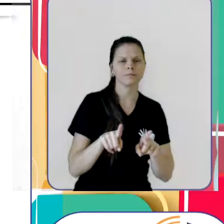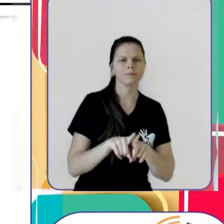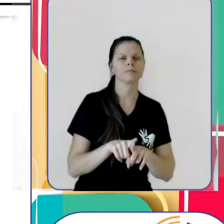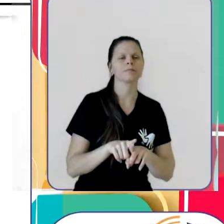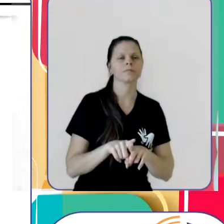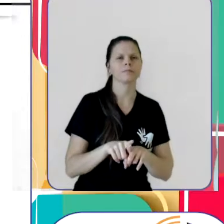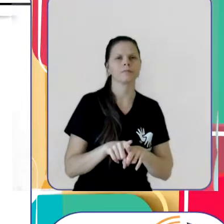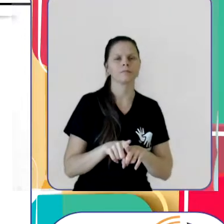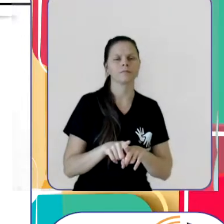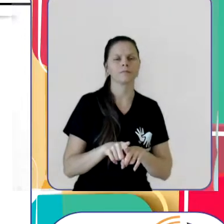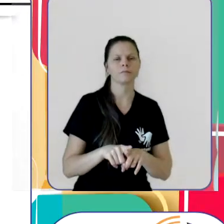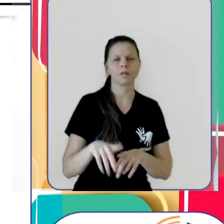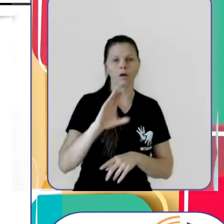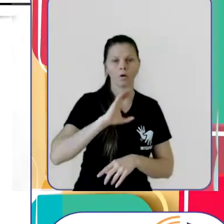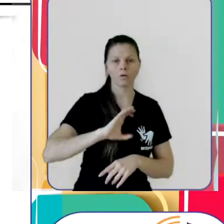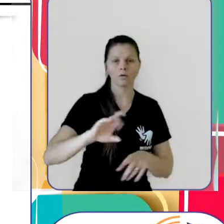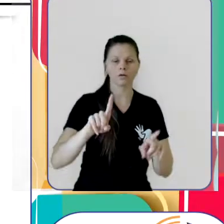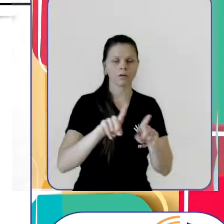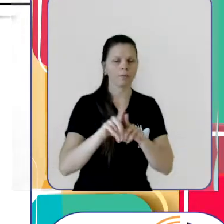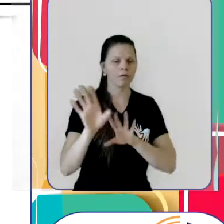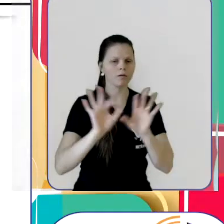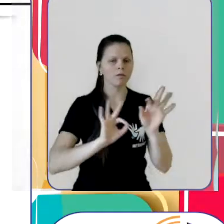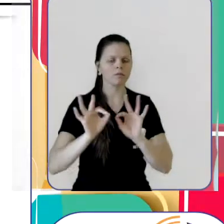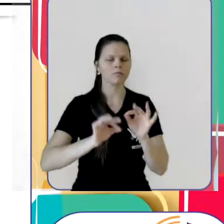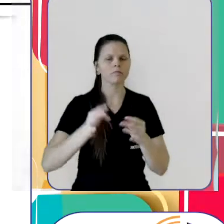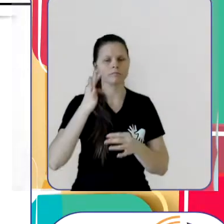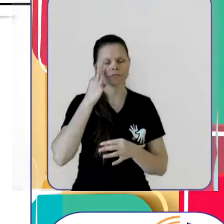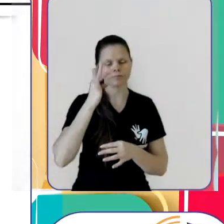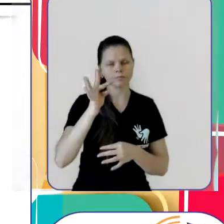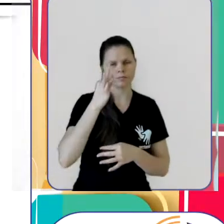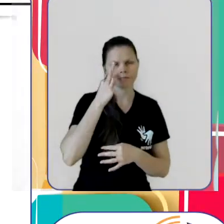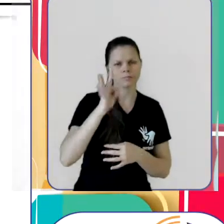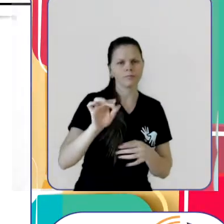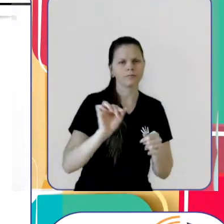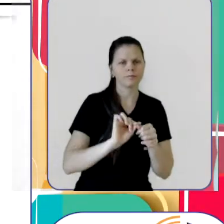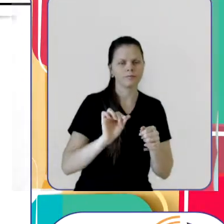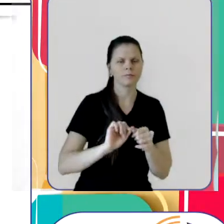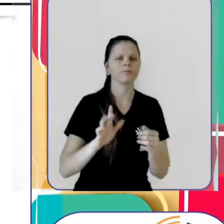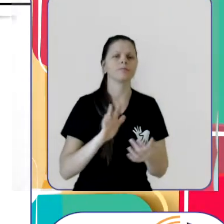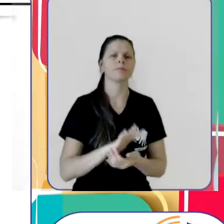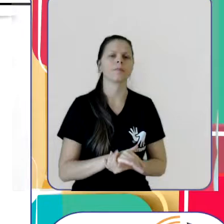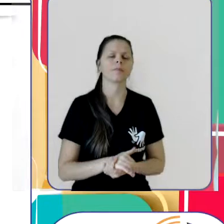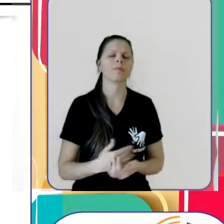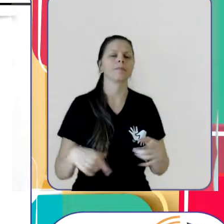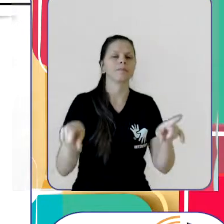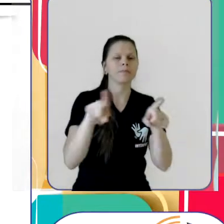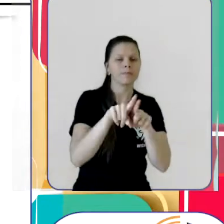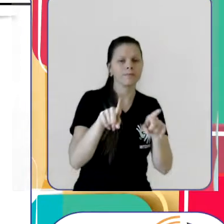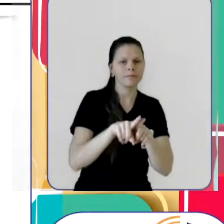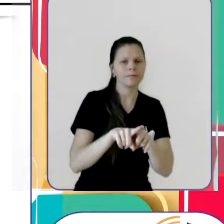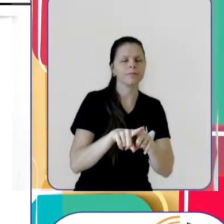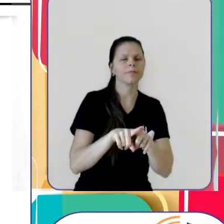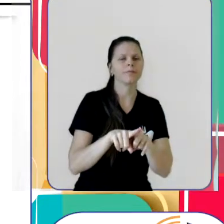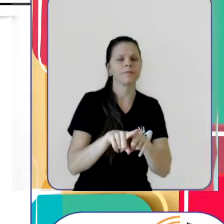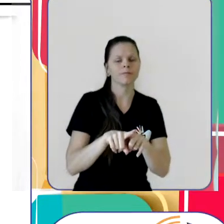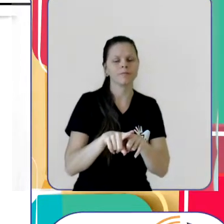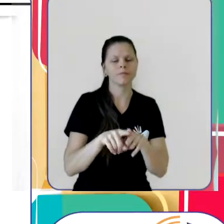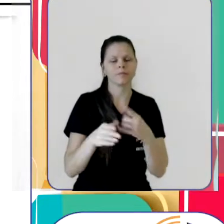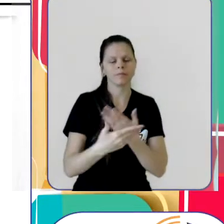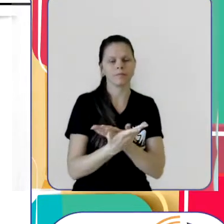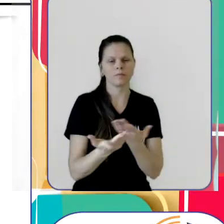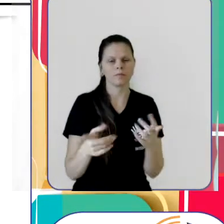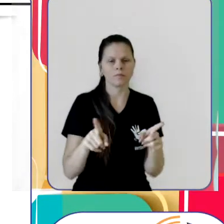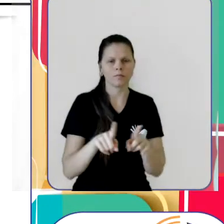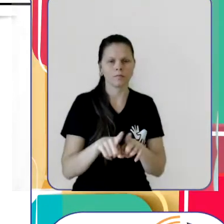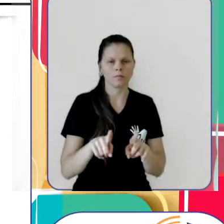essa coordenação e a integralidade que vai ocorrer também dentro desse